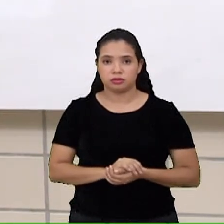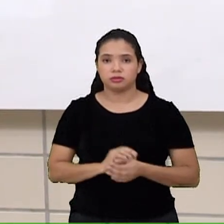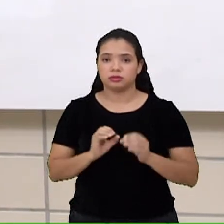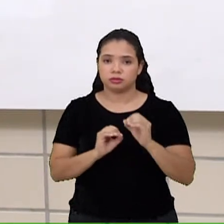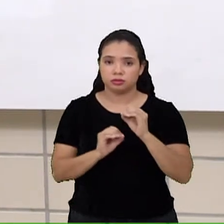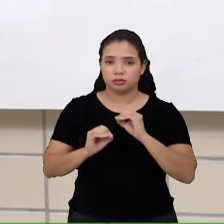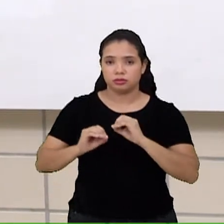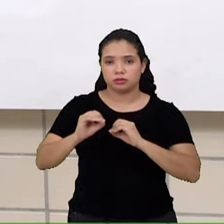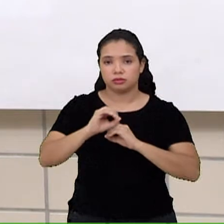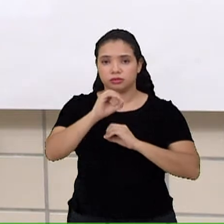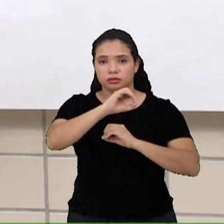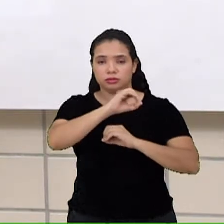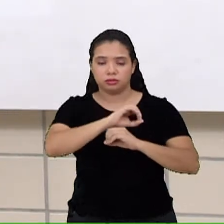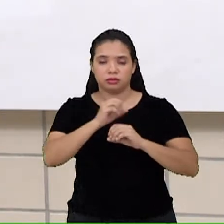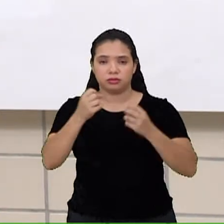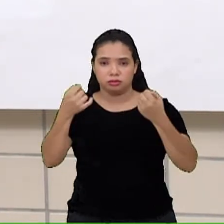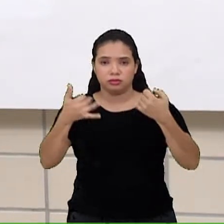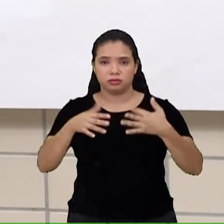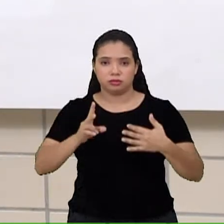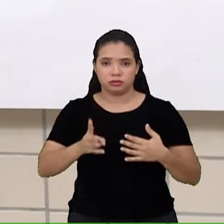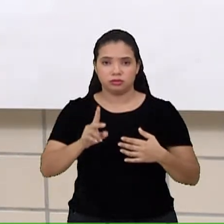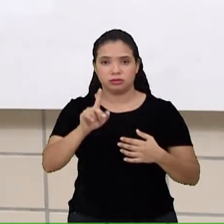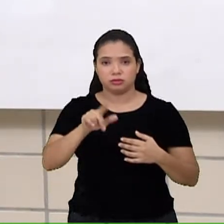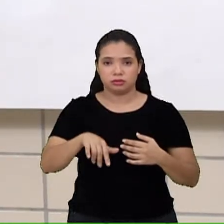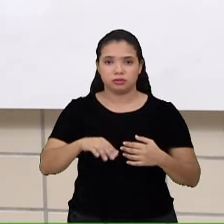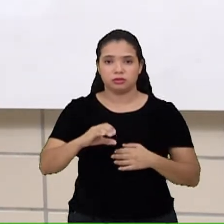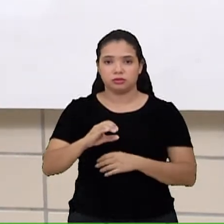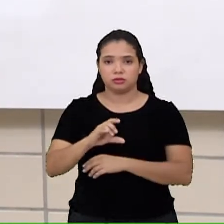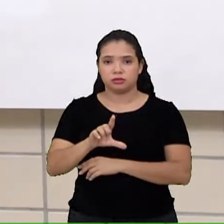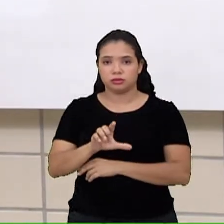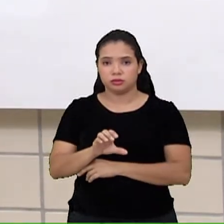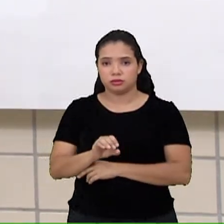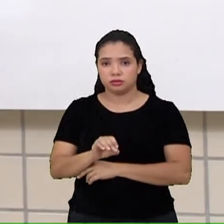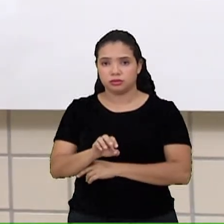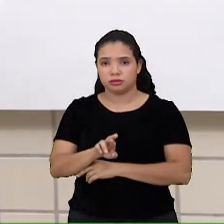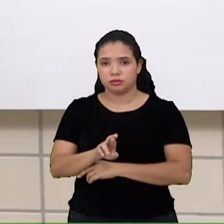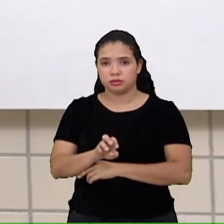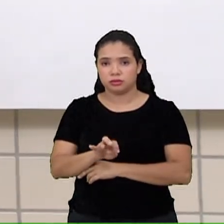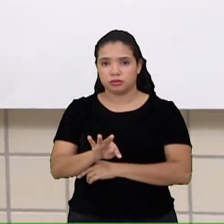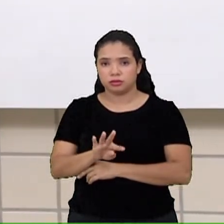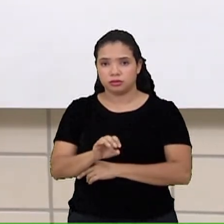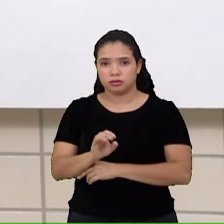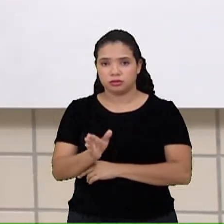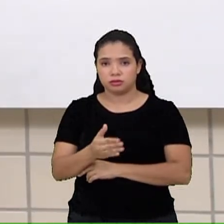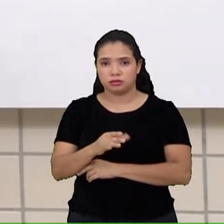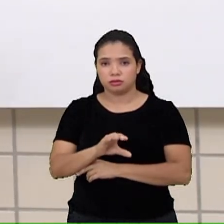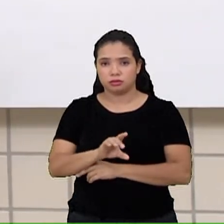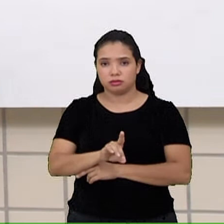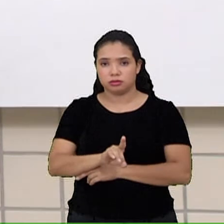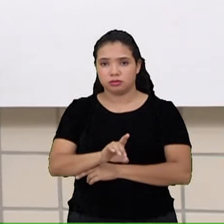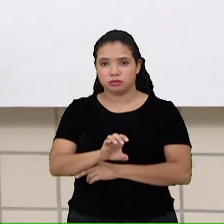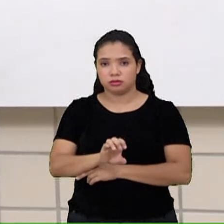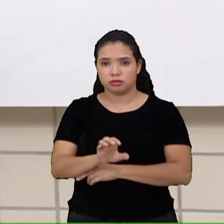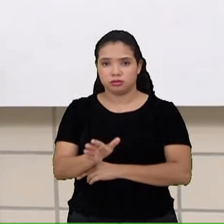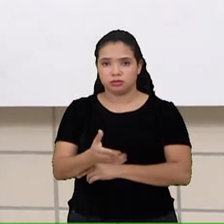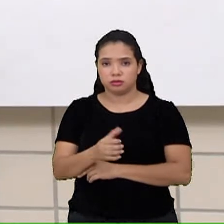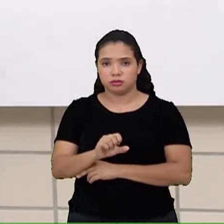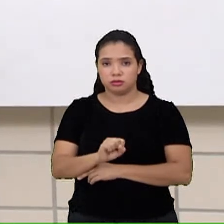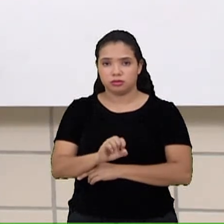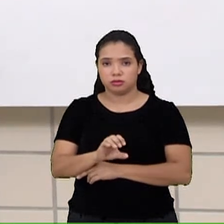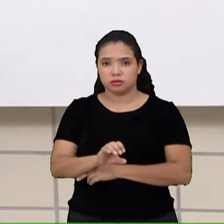e sempre eu posso dizer para vocês que é o do cloreto de sódio, que é o NaCl, ó. Vamos lá.